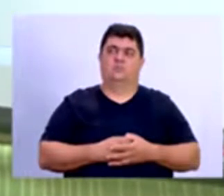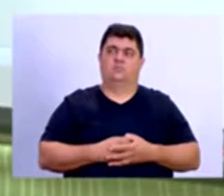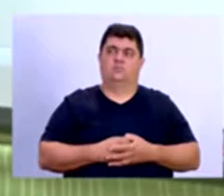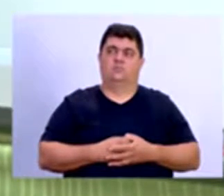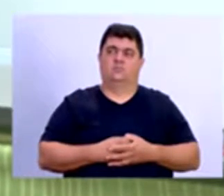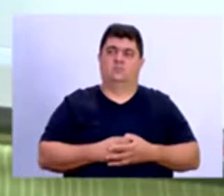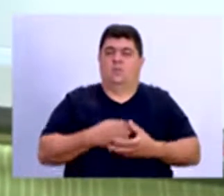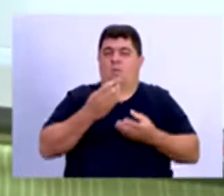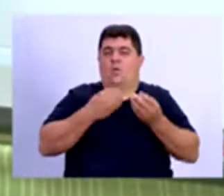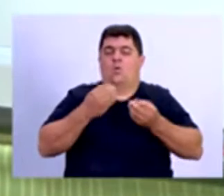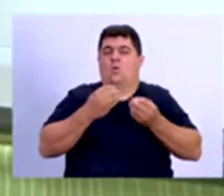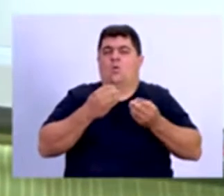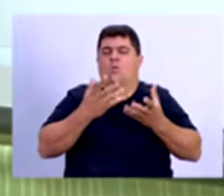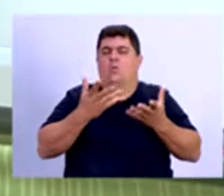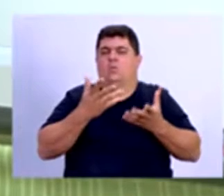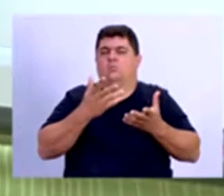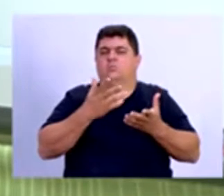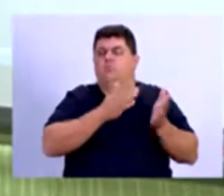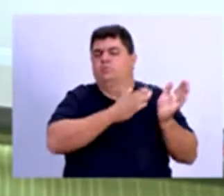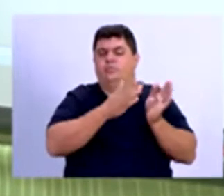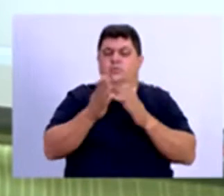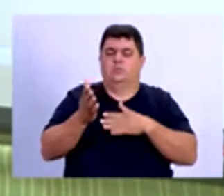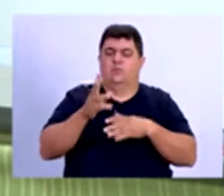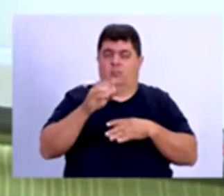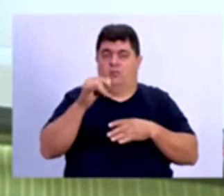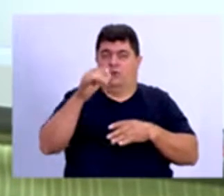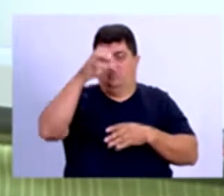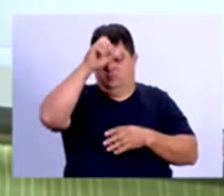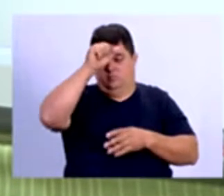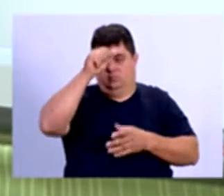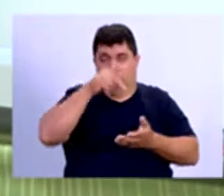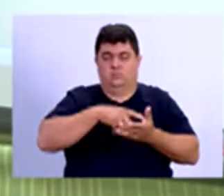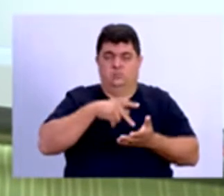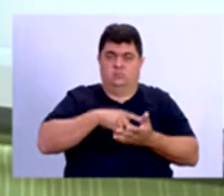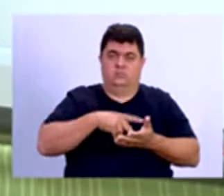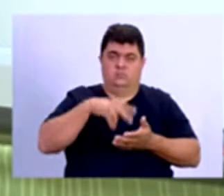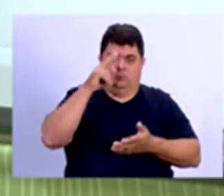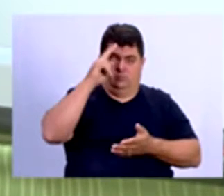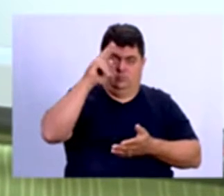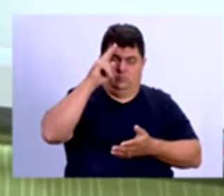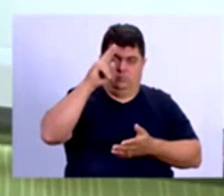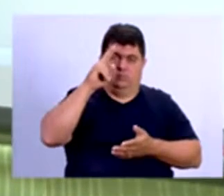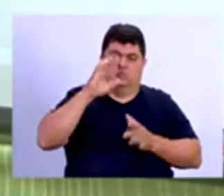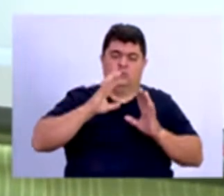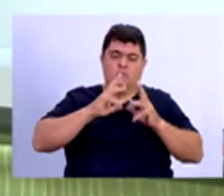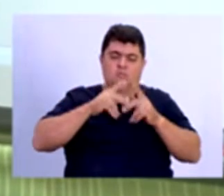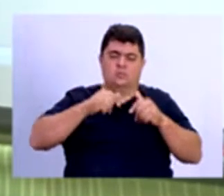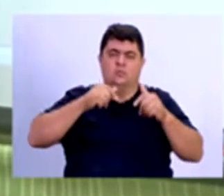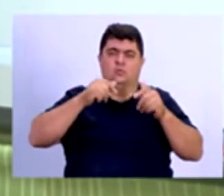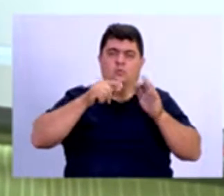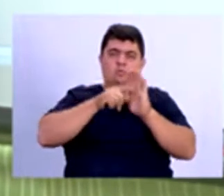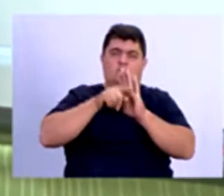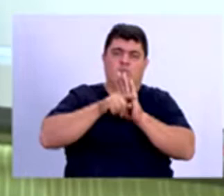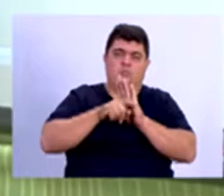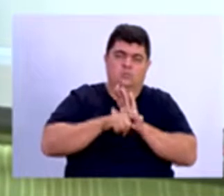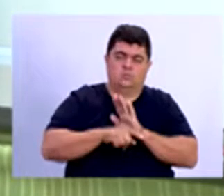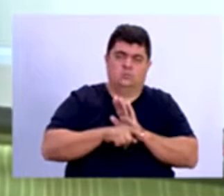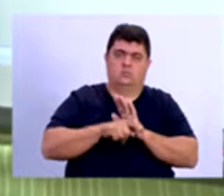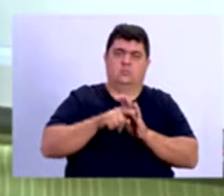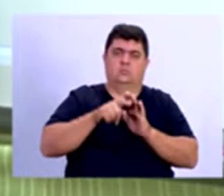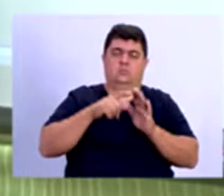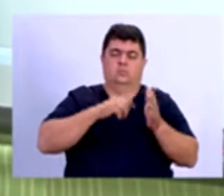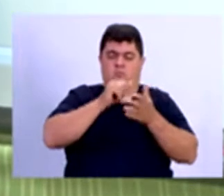isso acontece é um tópico a gente vai poder aprender sobre isso lembrando que todos os as questões que estão no